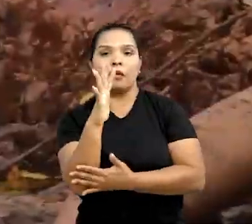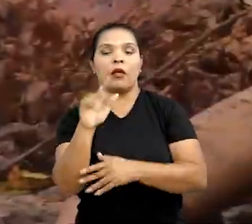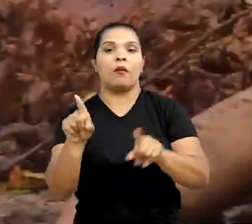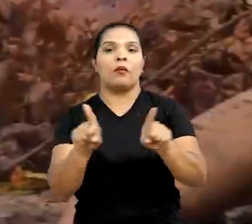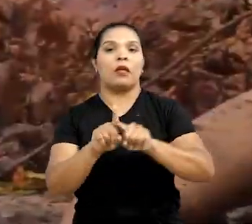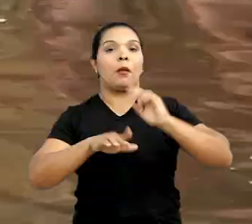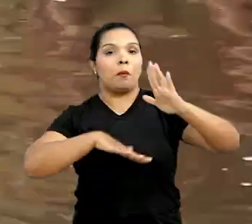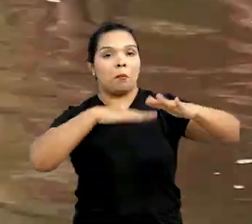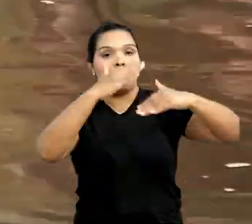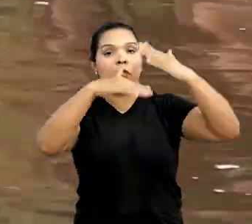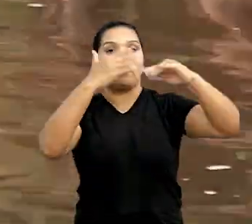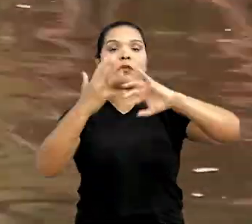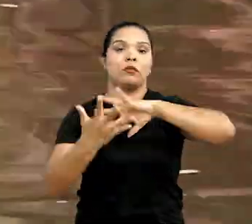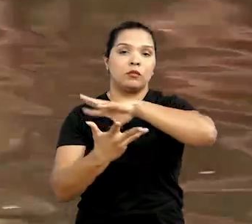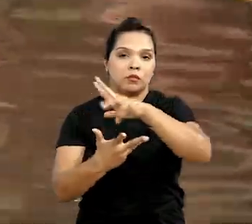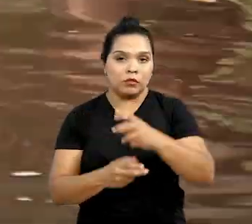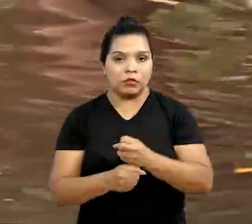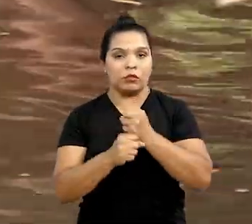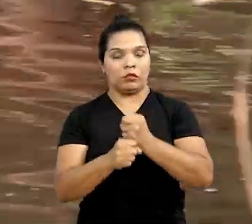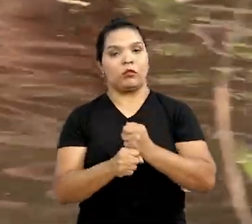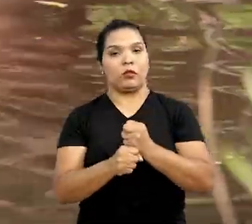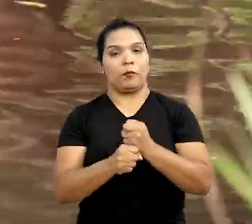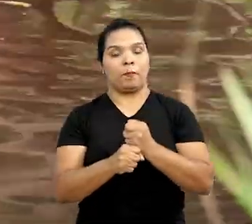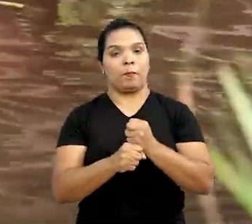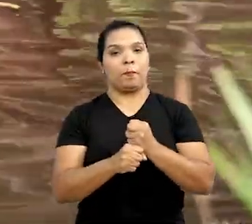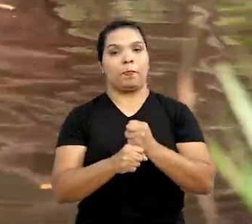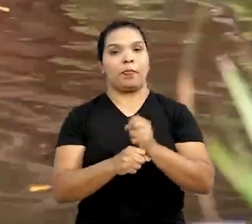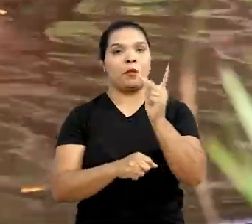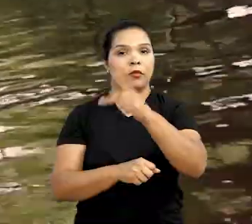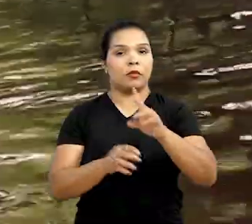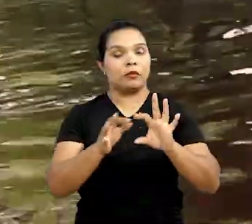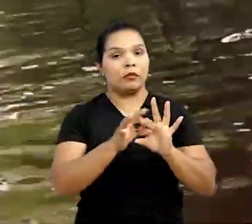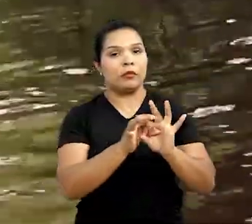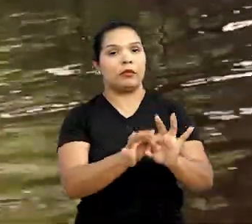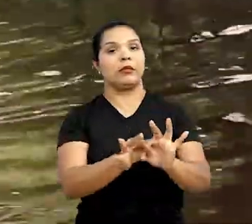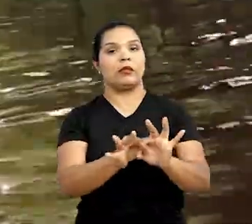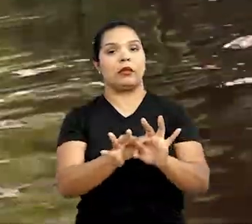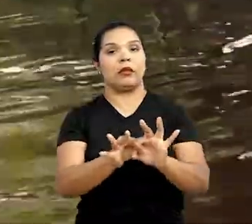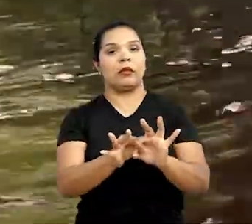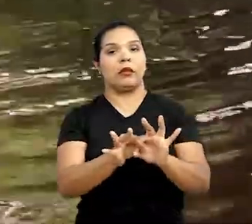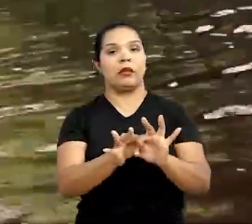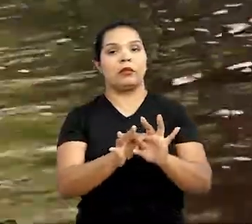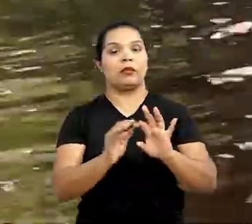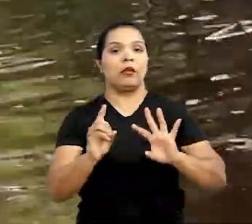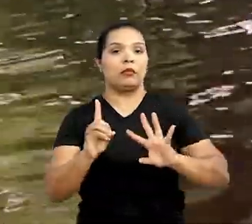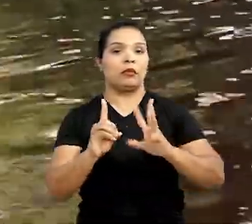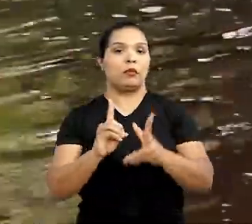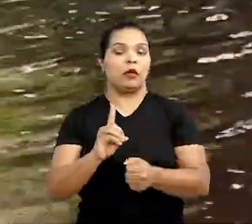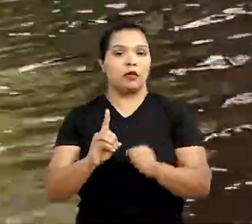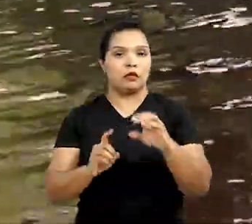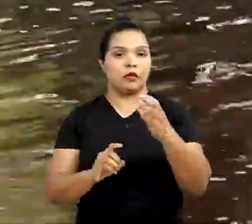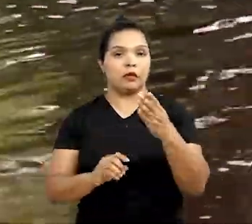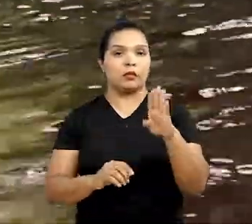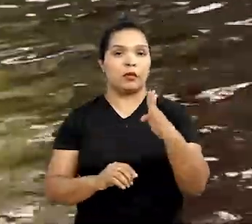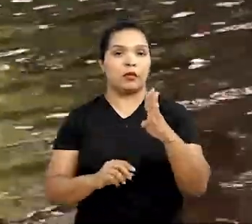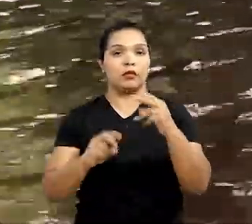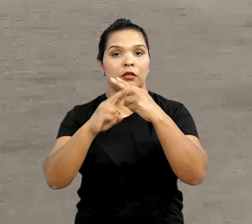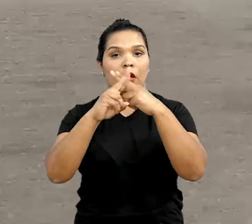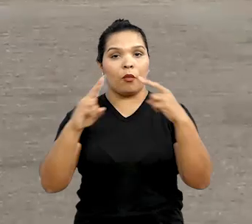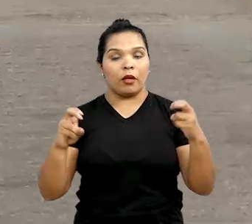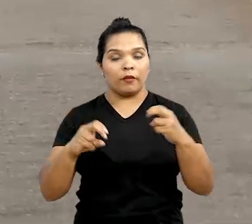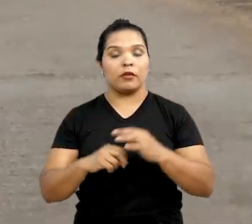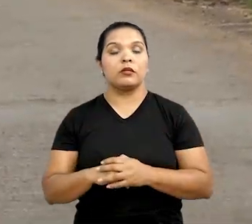desenvolvimento sustentável. Os pesquisadores, vinculados ao Laboratório de Ictiologia do Departamento de Ciências Biológicas da